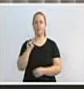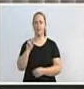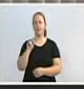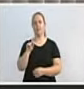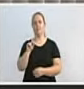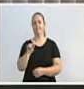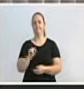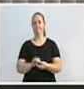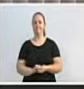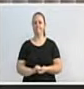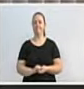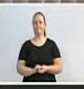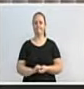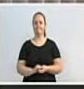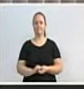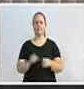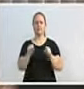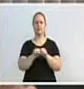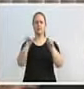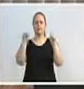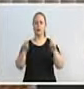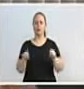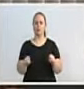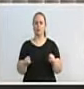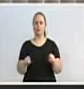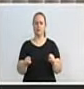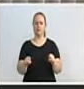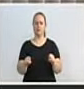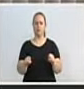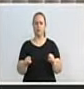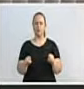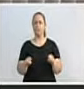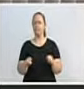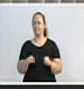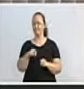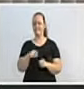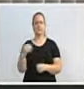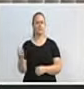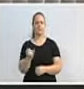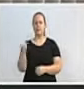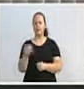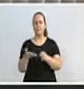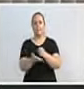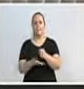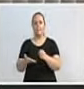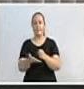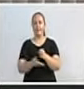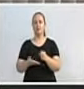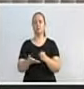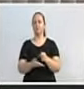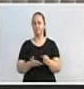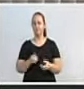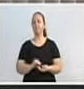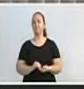máquina, ela é fundamental ao processo eleitoral. Nós tivemos 3 reeleições seguidas de prefeitos